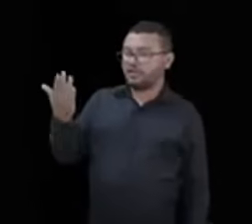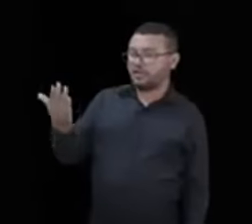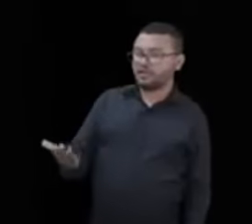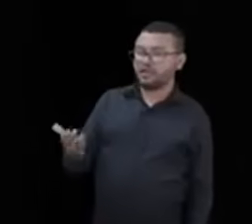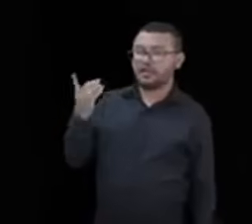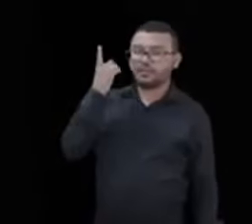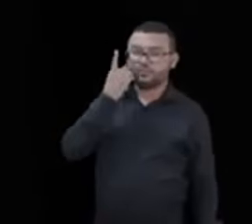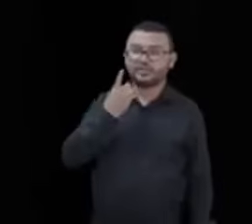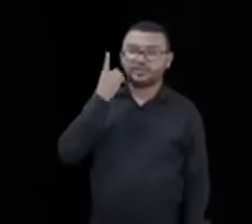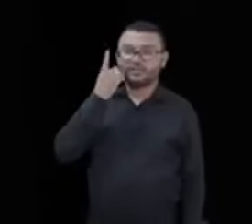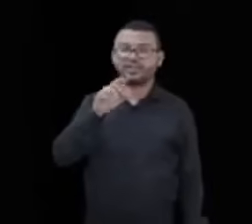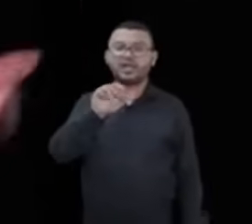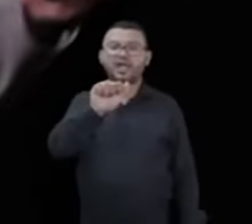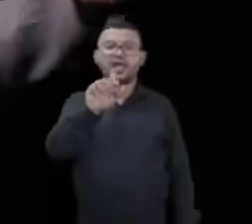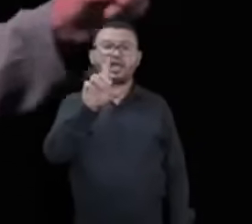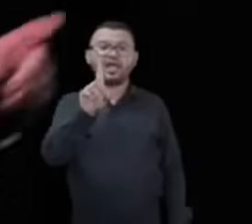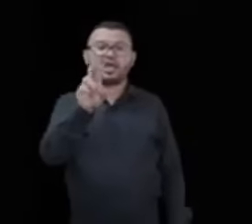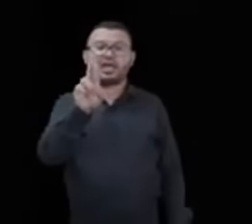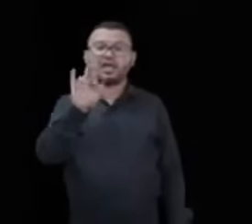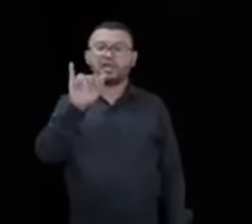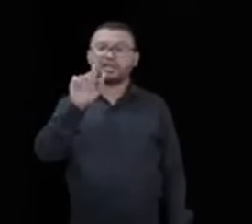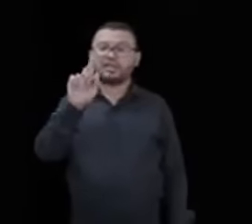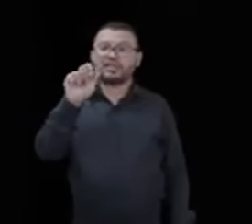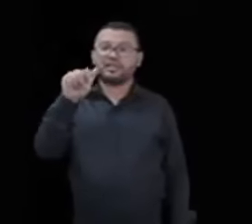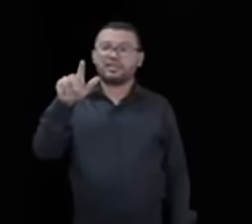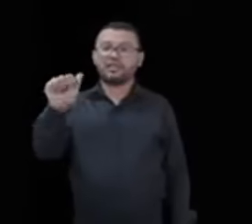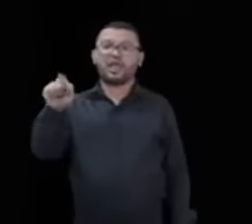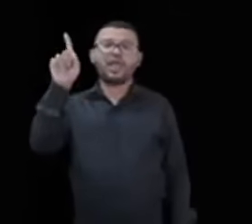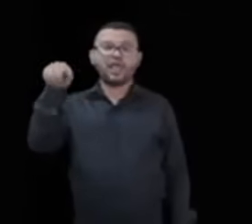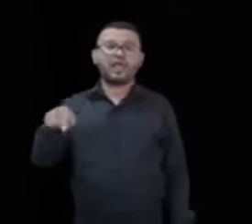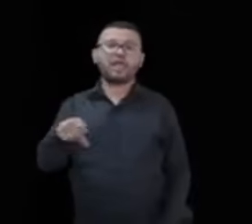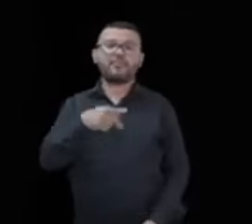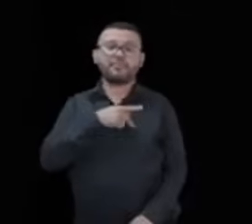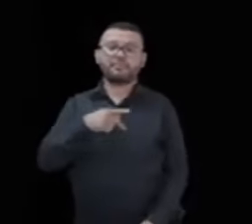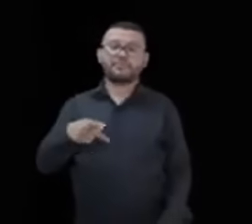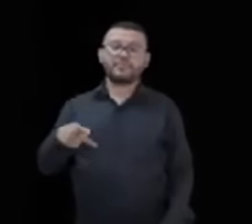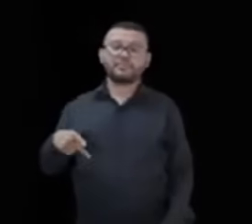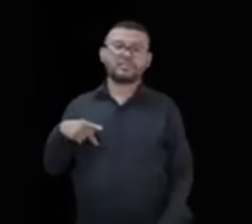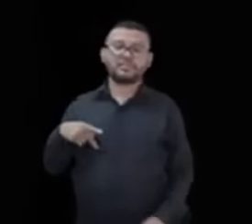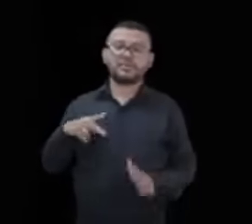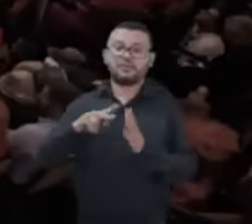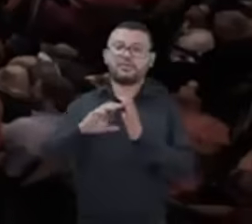Adriana, que está aqui, presidente do PT de Goiás.